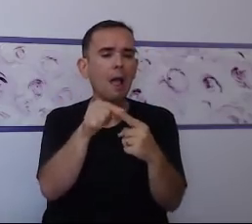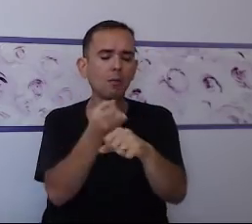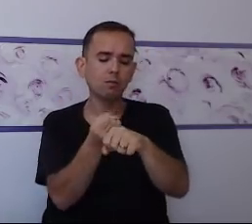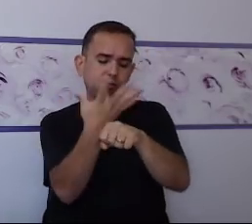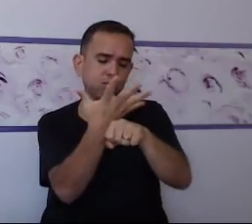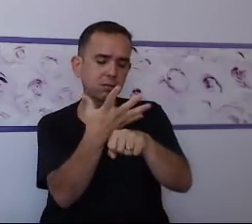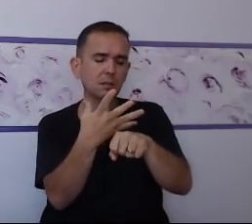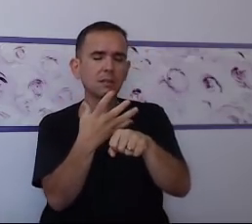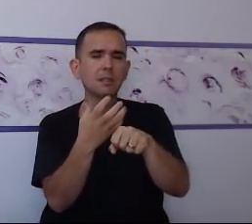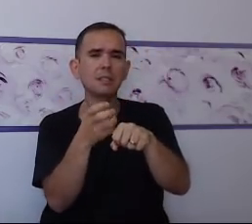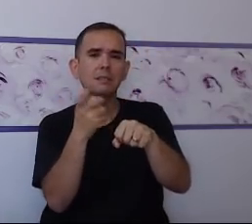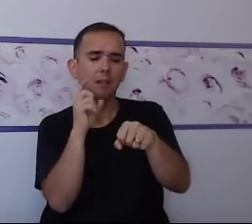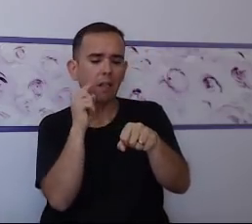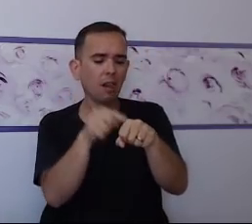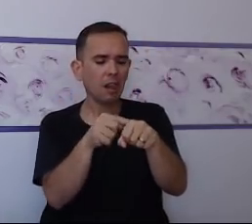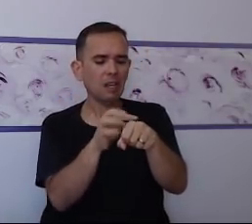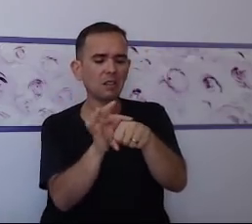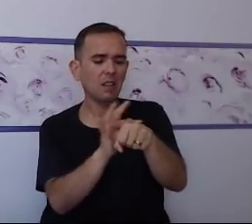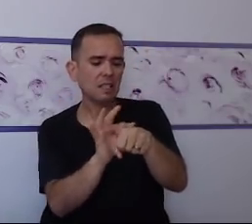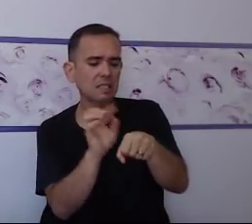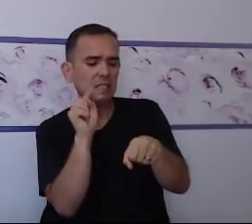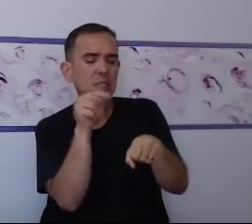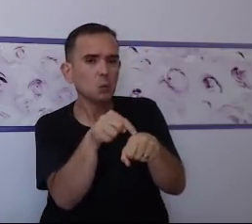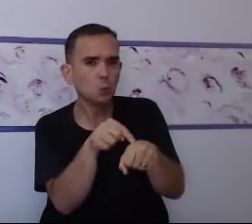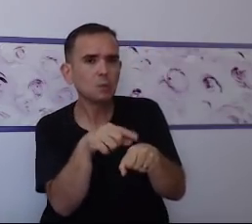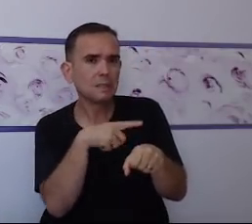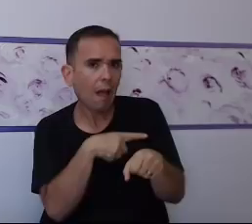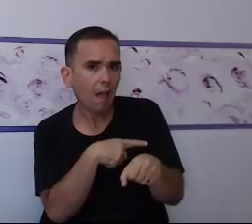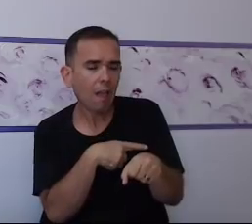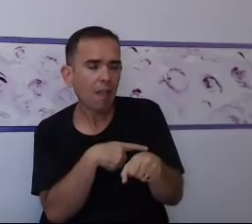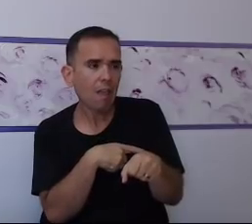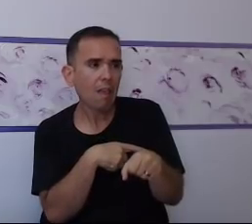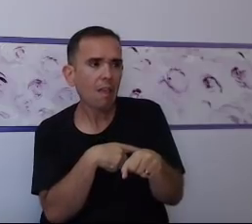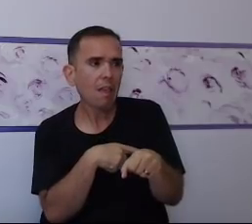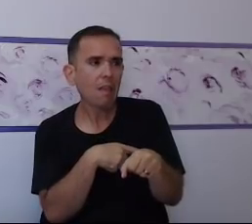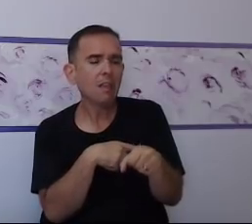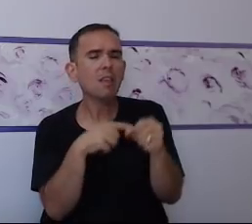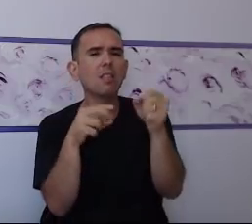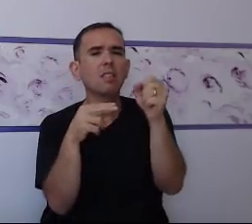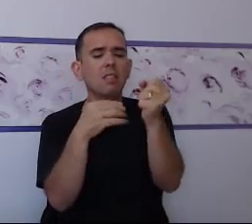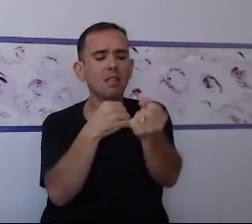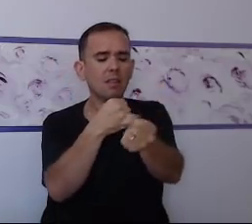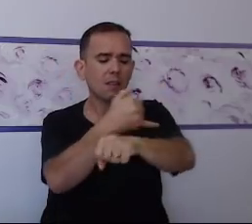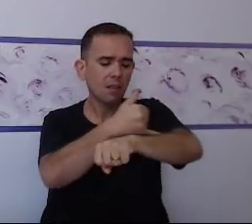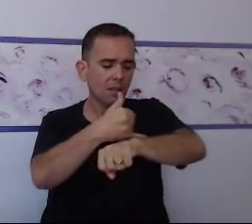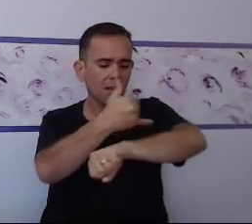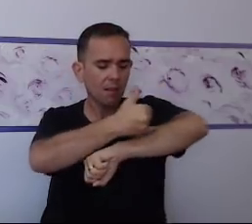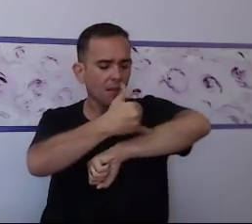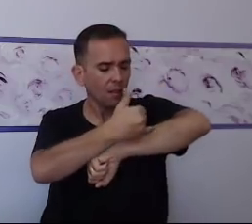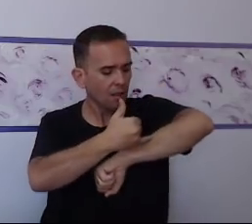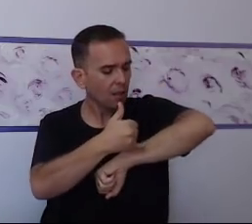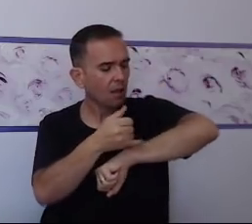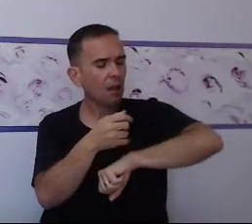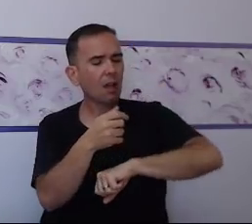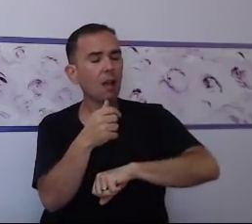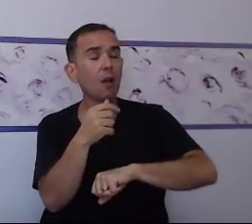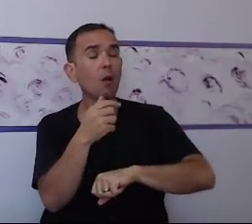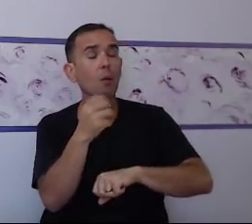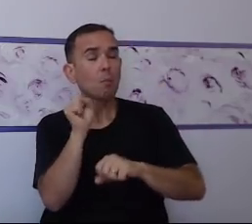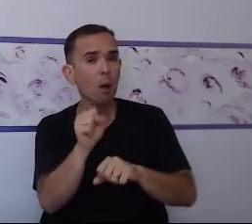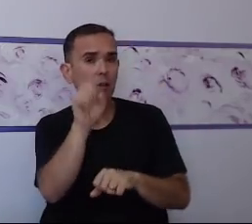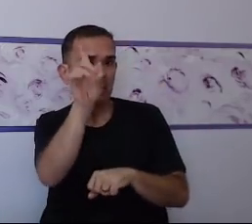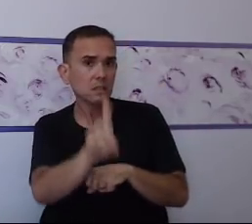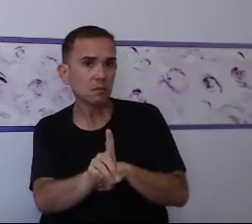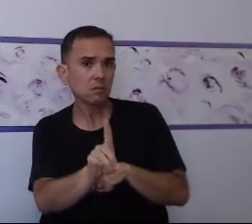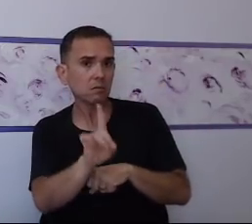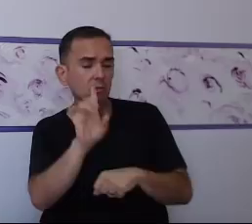queimadura, onde pega muito tecido, onde acomete o nervo. Então, esse aluno pode não ter deficiência, sofrer